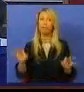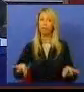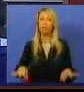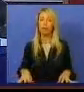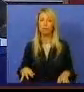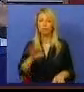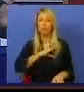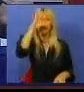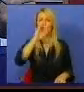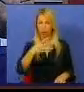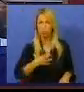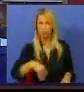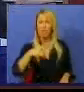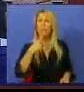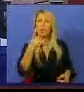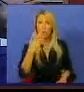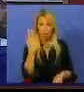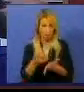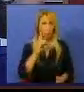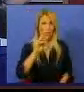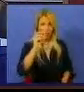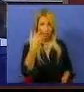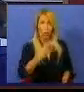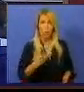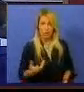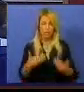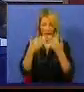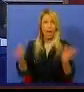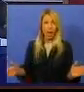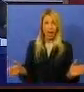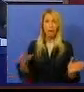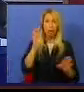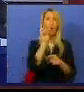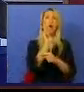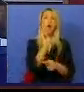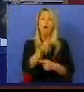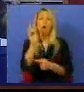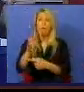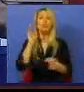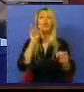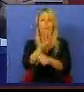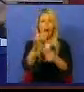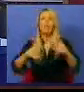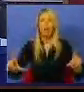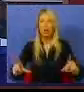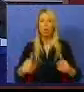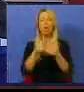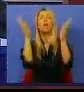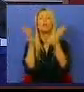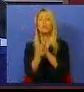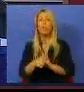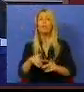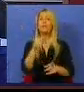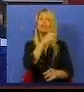perguntar: até ao dia 31 de dezembro vai estar aberto o Museu Mar da Língua? Todas estas promessas que o Senhor Ministro